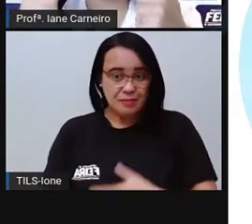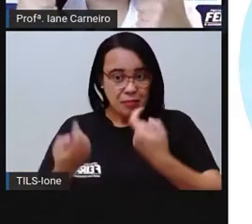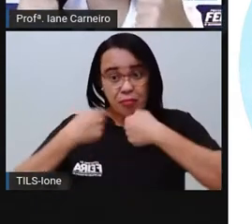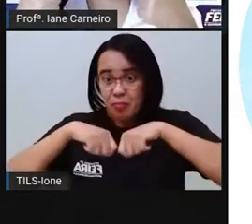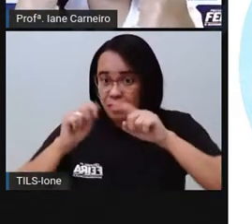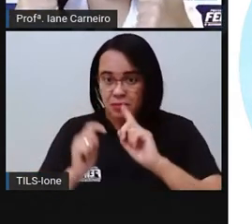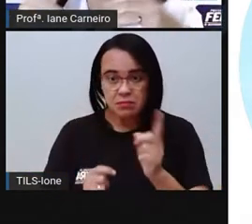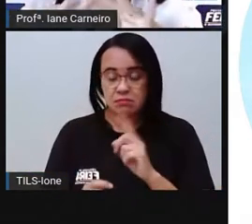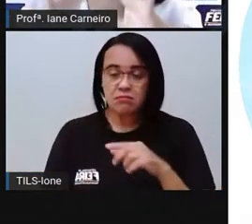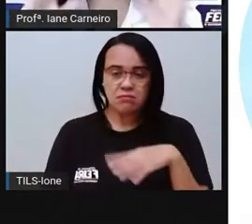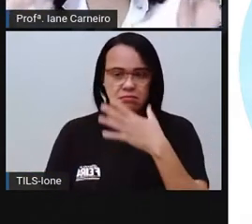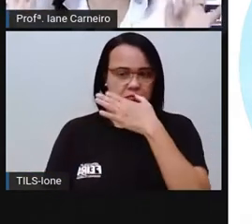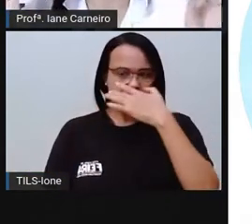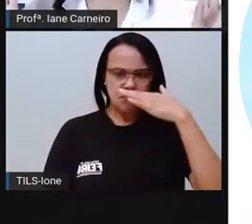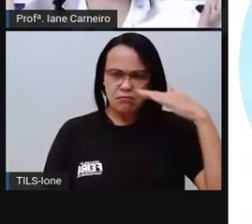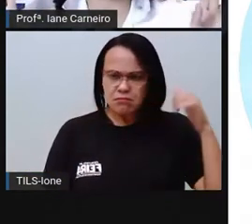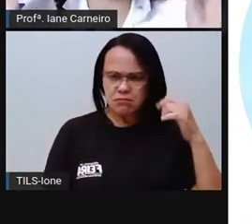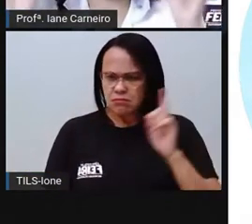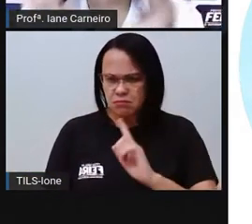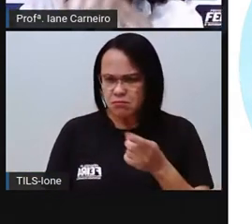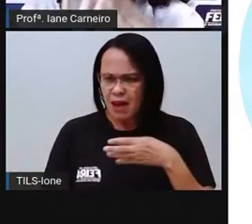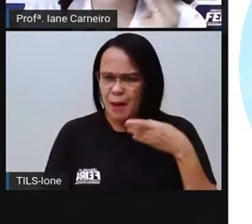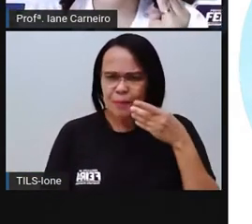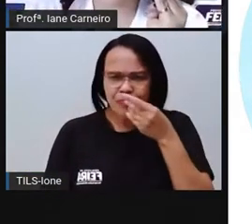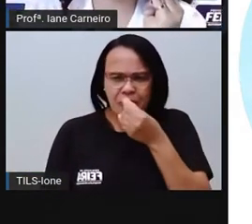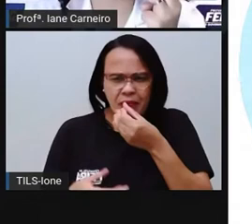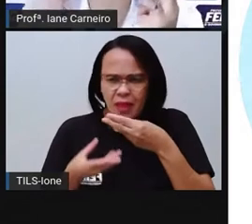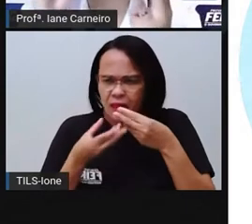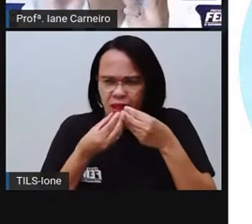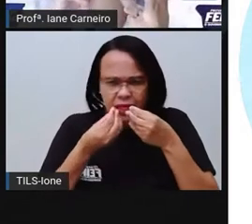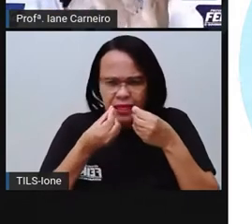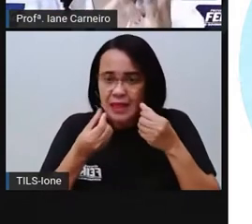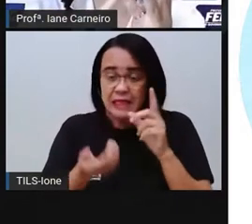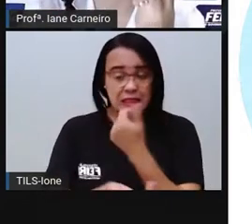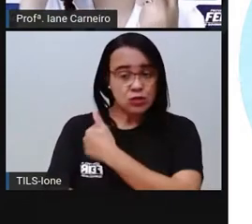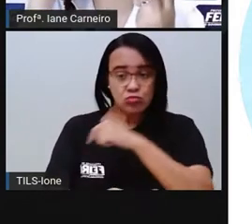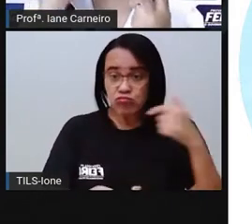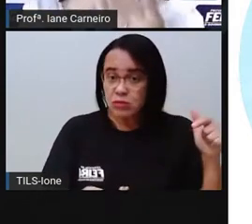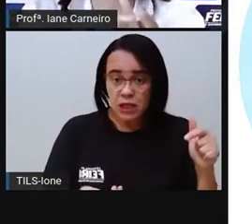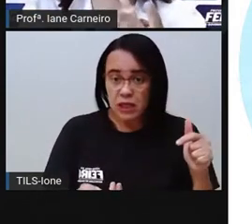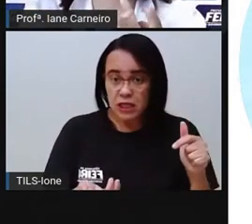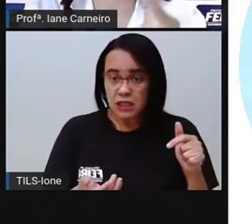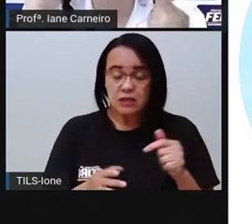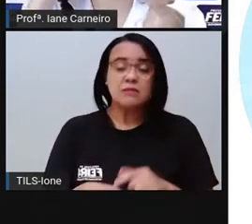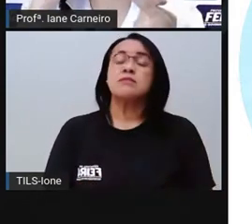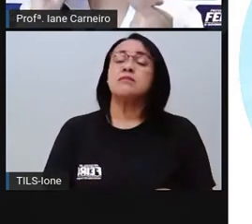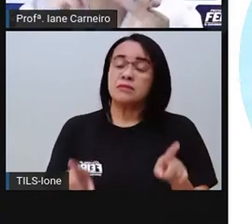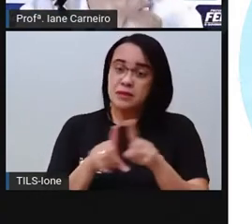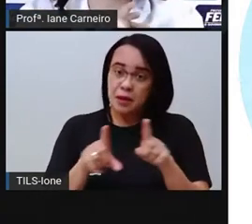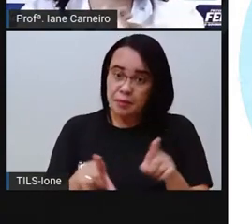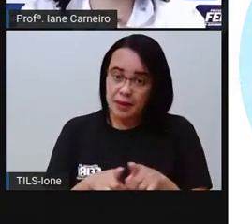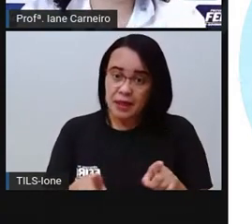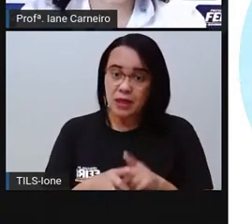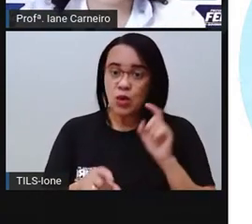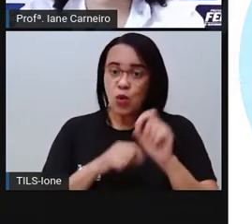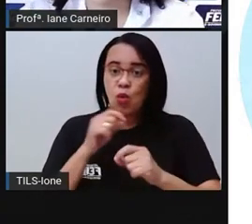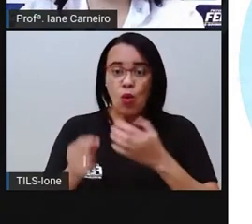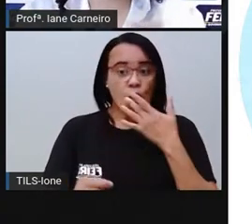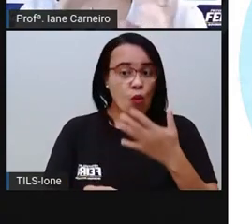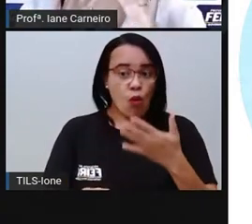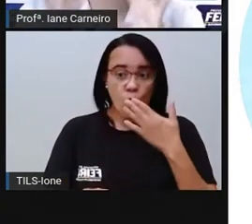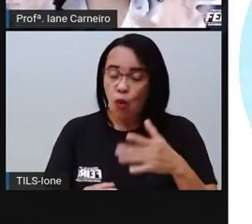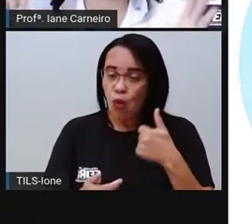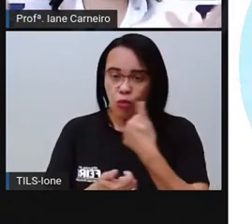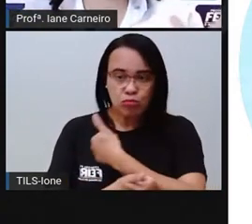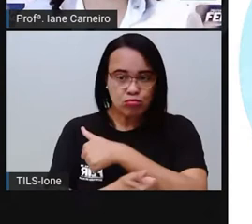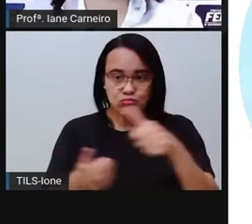água ser legal, ela tem que ter essas 3 características: sem cheiro, sem sabor e sem cor, né?